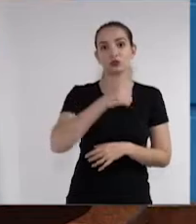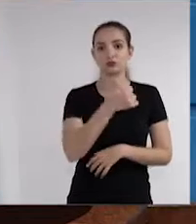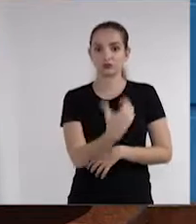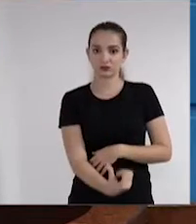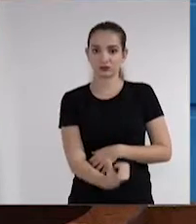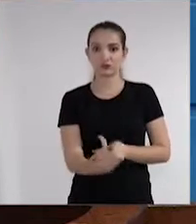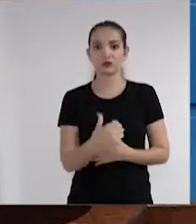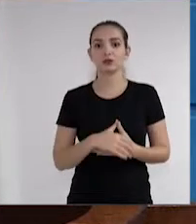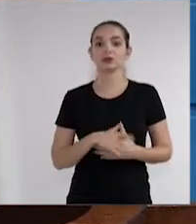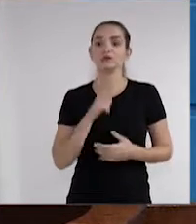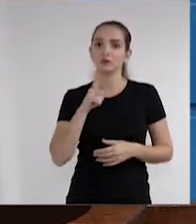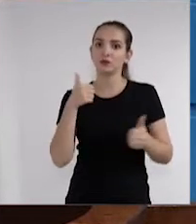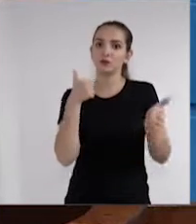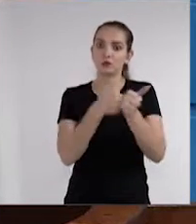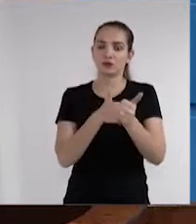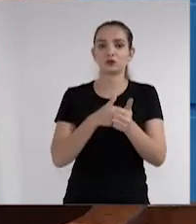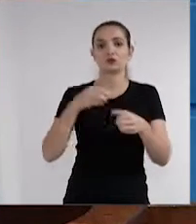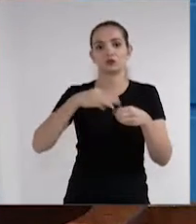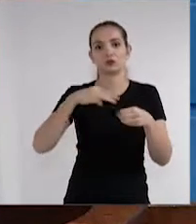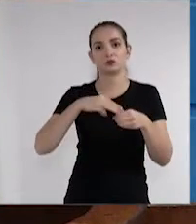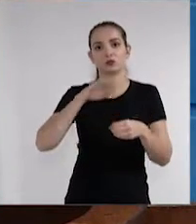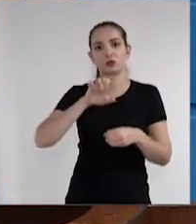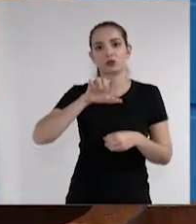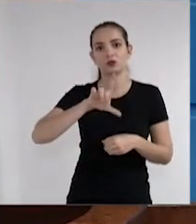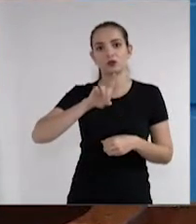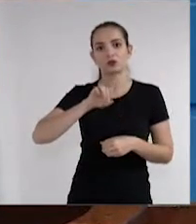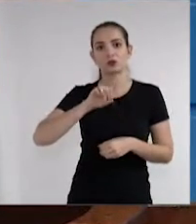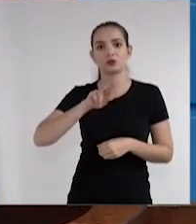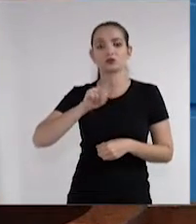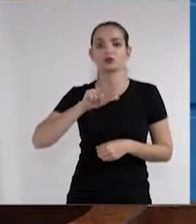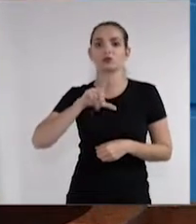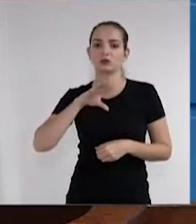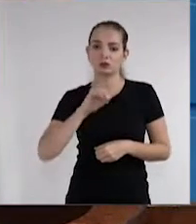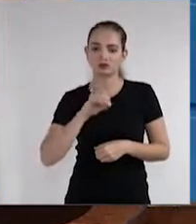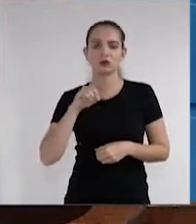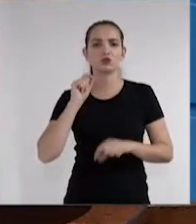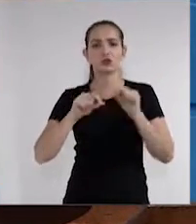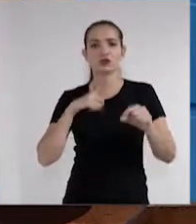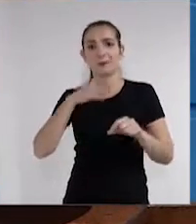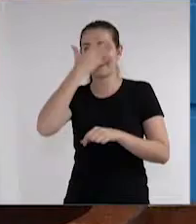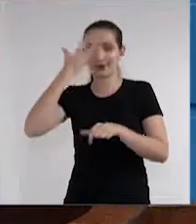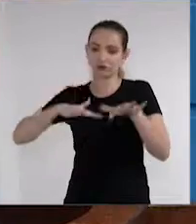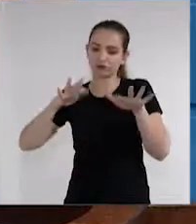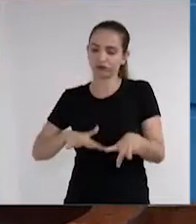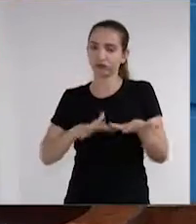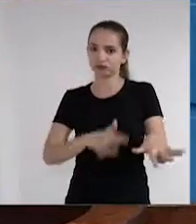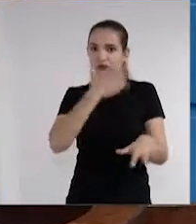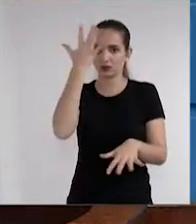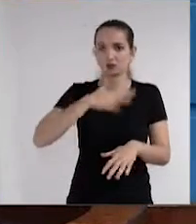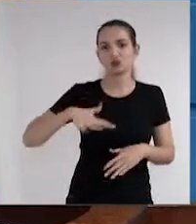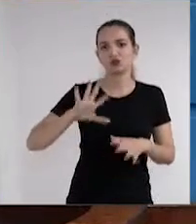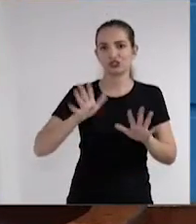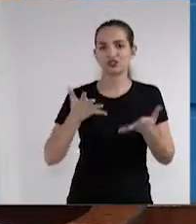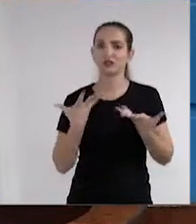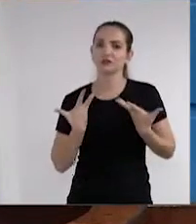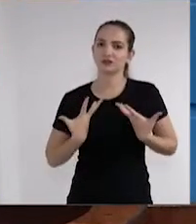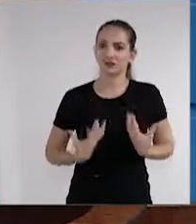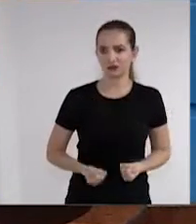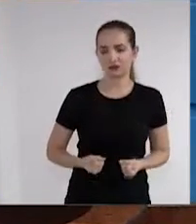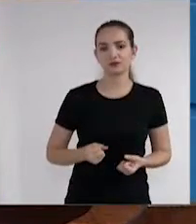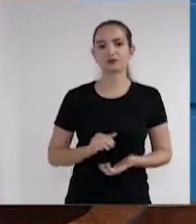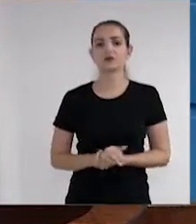nas proximidades do município de Eldorado do Carajás. Evidente que uma marcha nesse sentido, as pessoas estão cansadas,